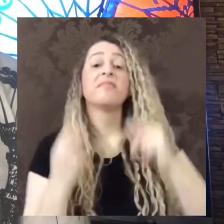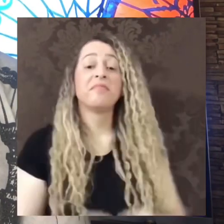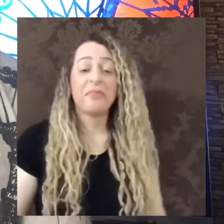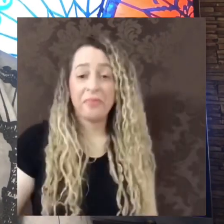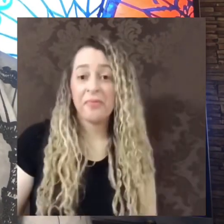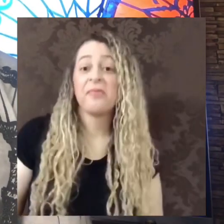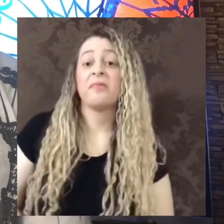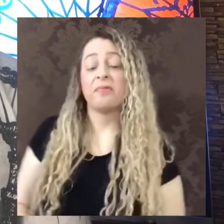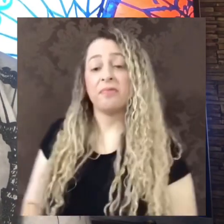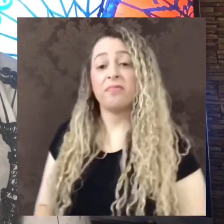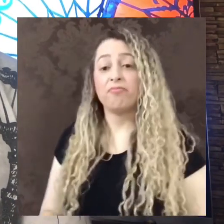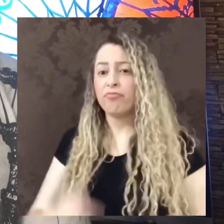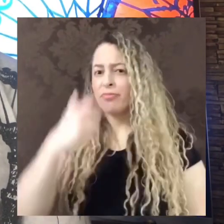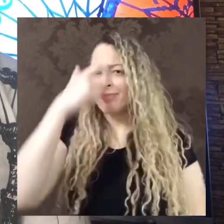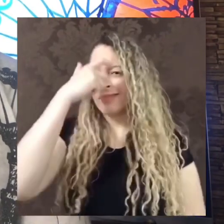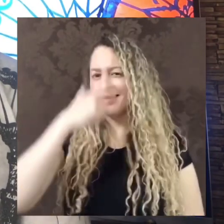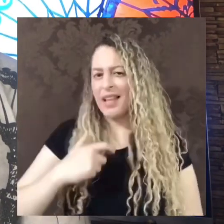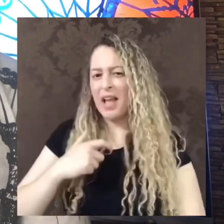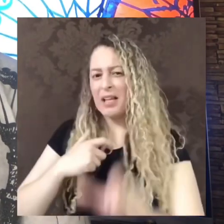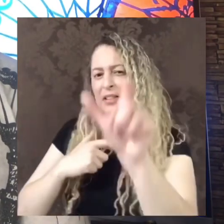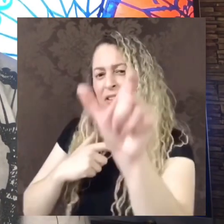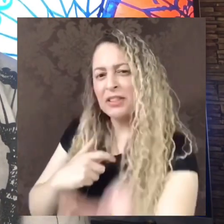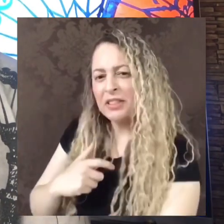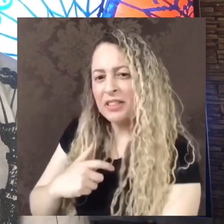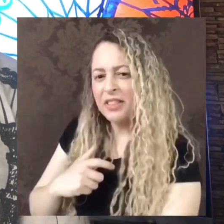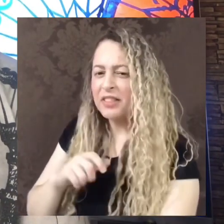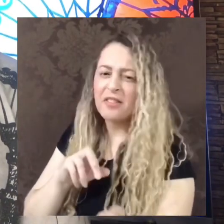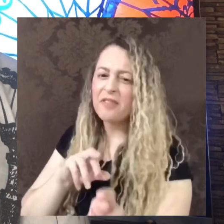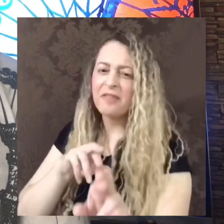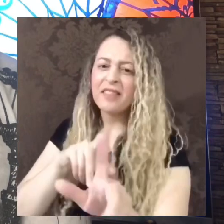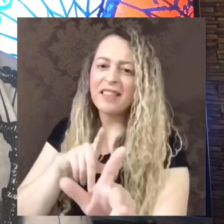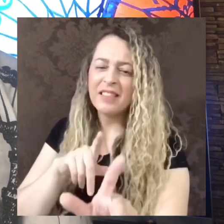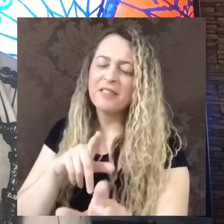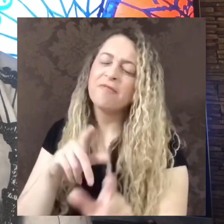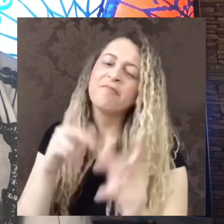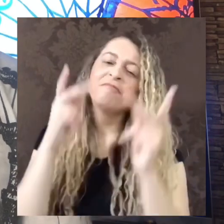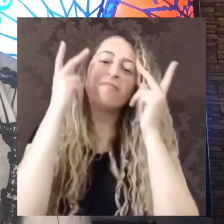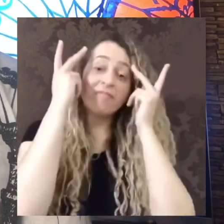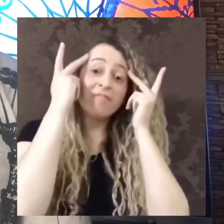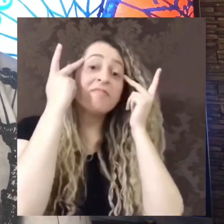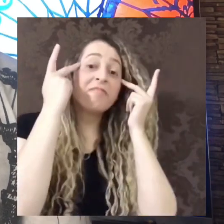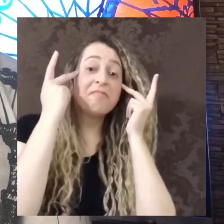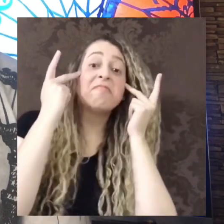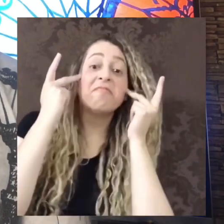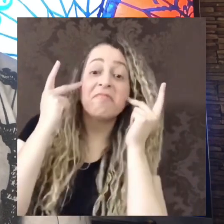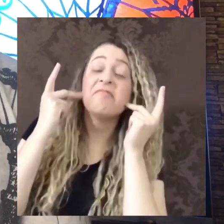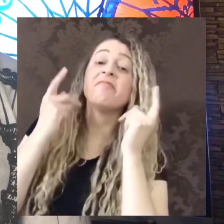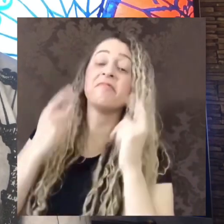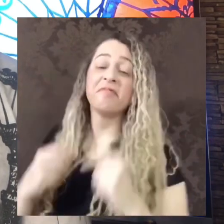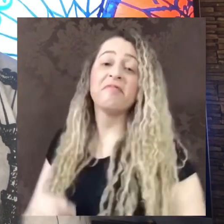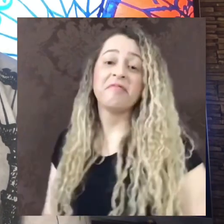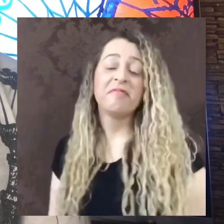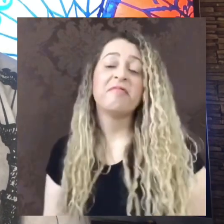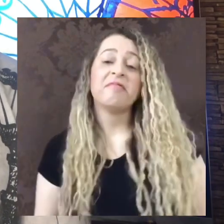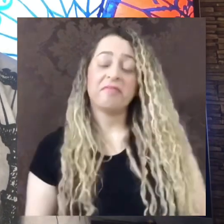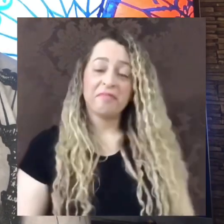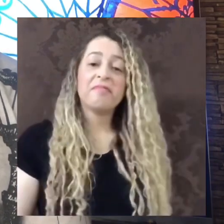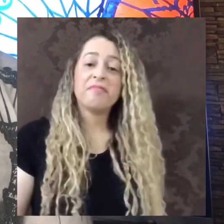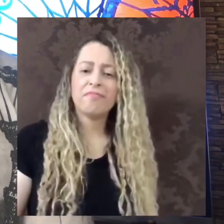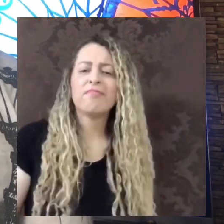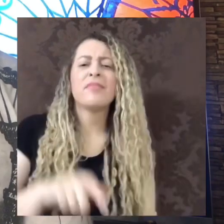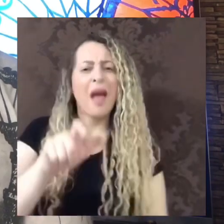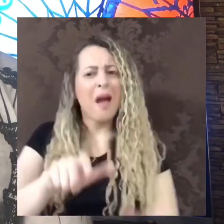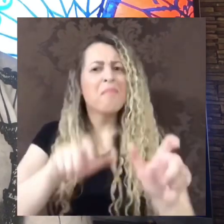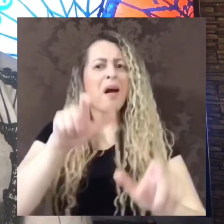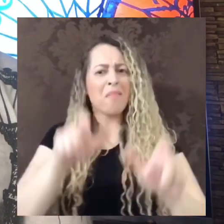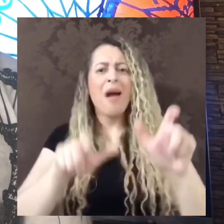normal. Ser diferente é normal. Ser diferente é normal.